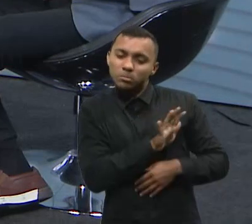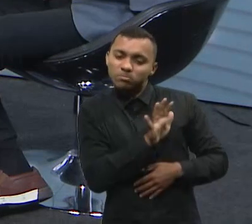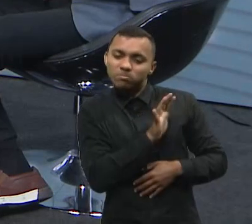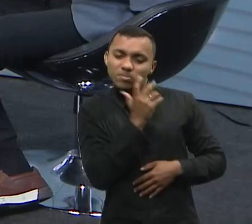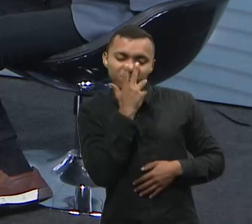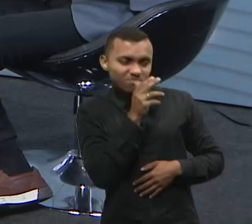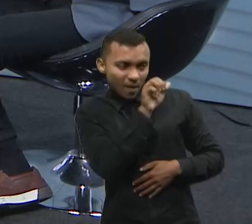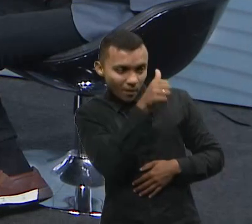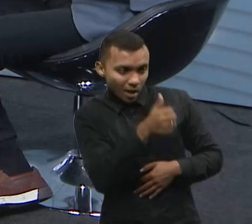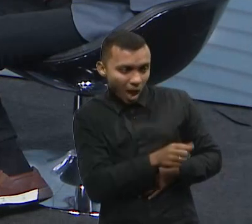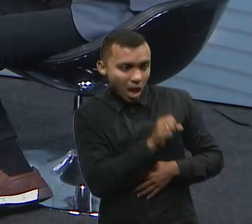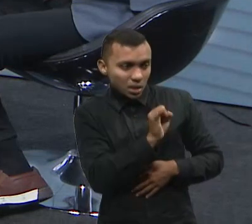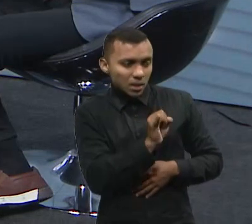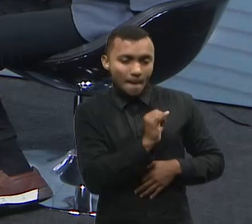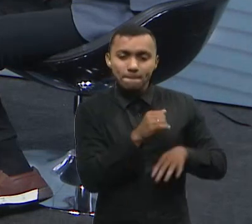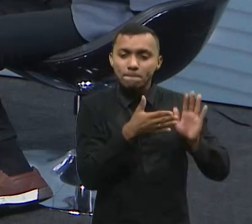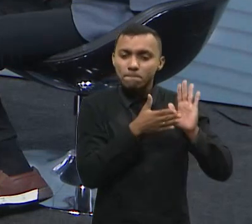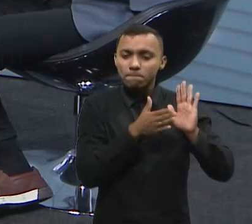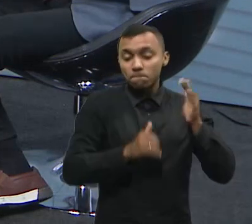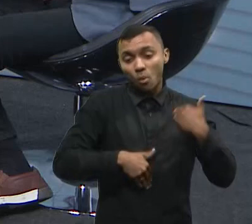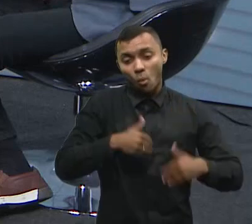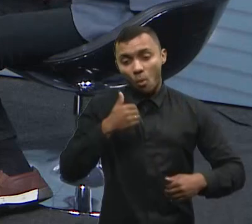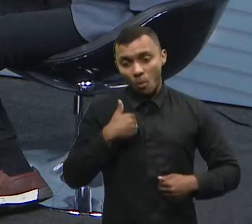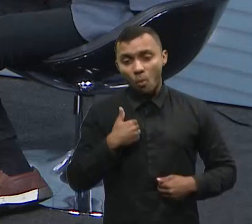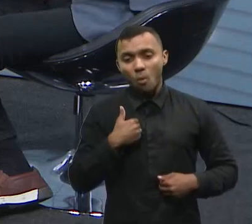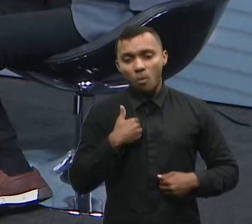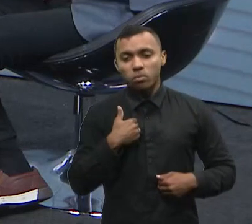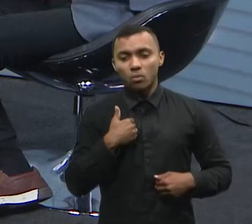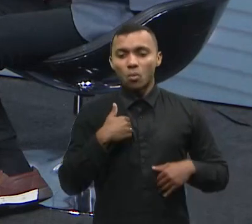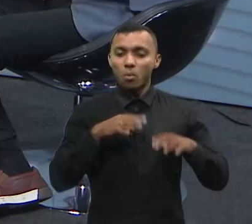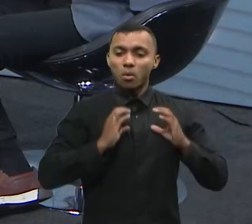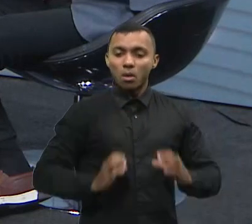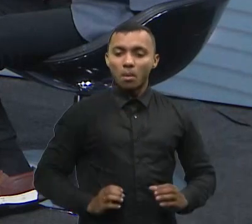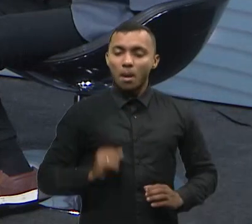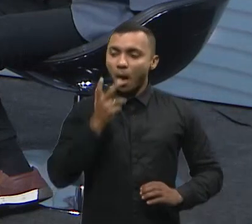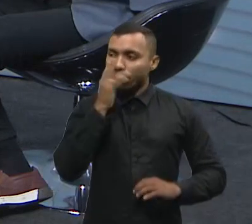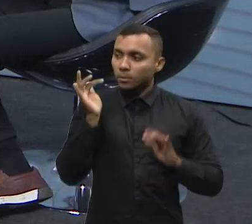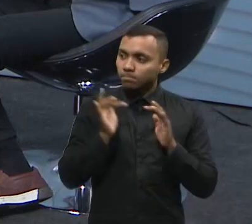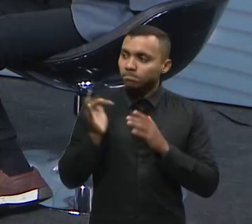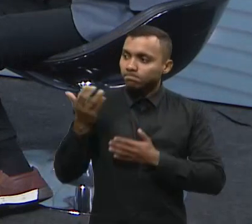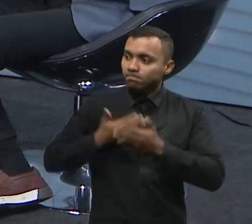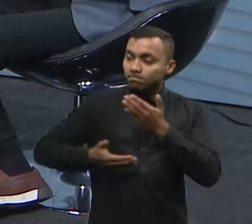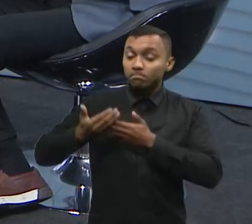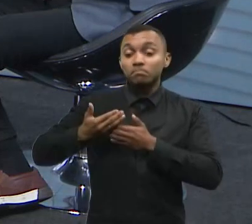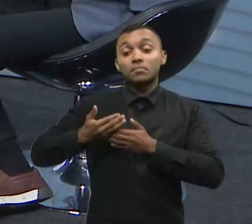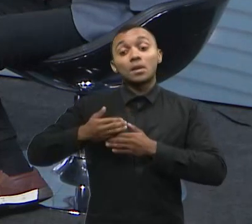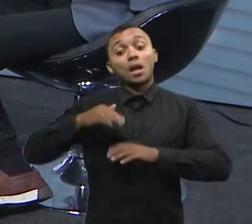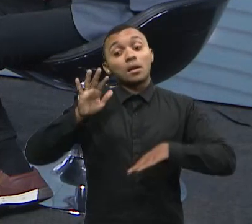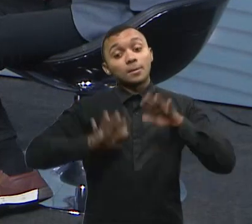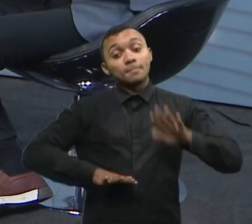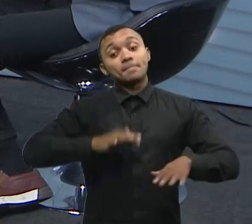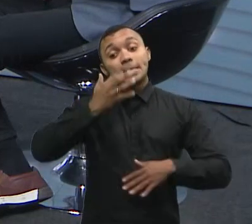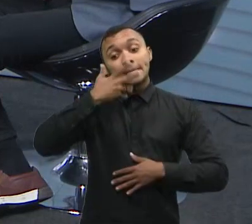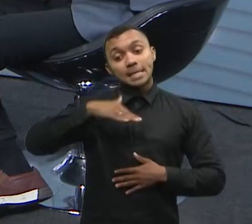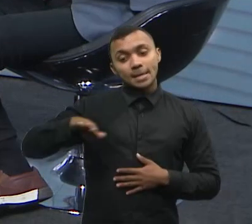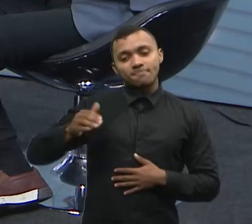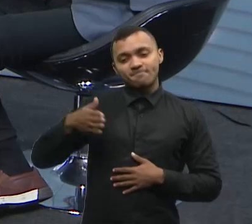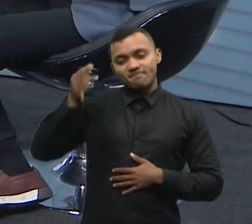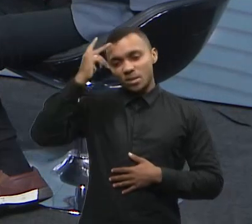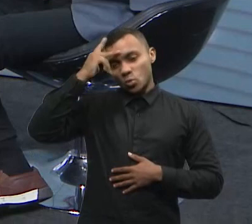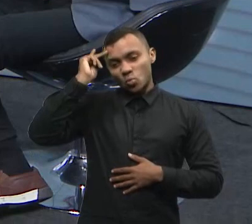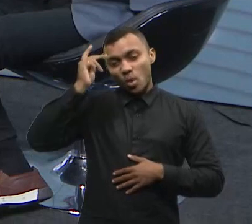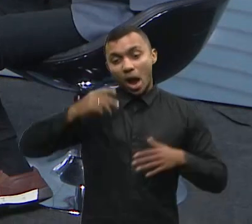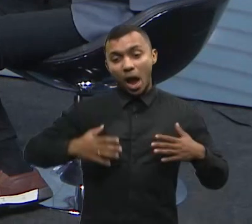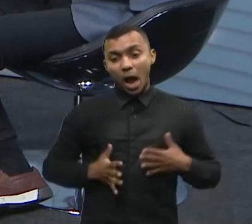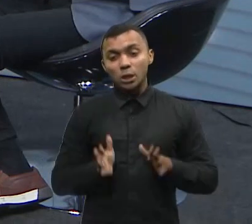com postura corporal, com um abraço, ou seja, você vai ter uma troca comigo. E muitas vezes a criança, o indivíduo com autismo, ele tem,